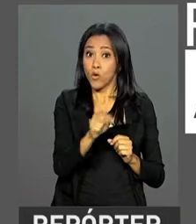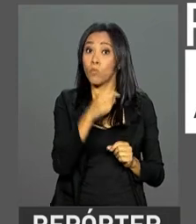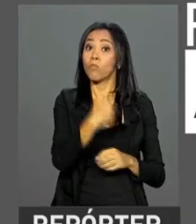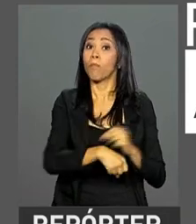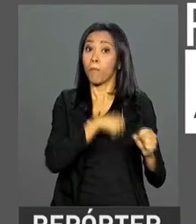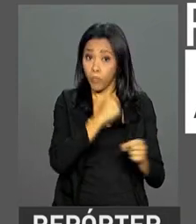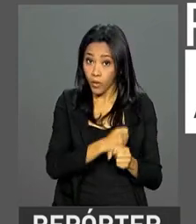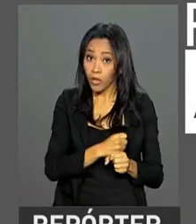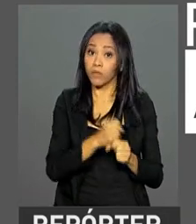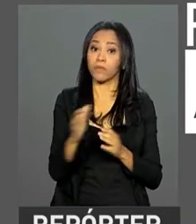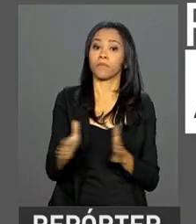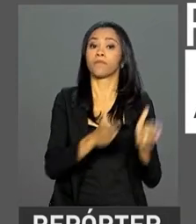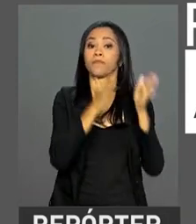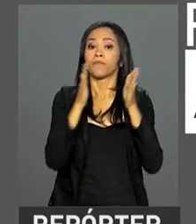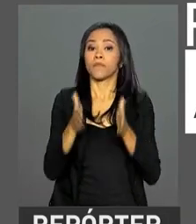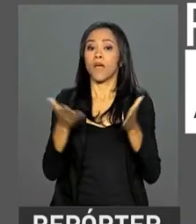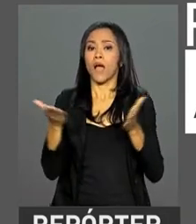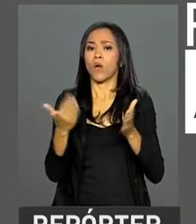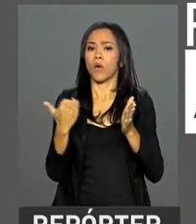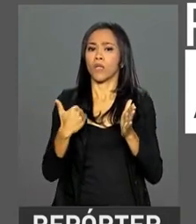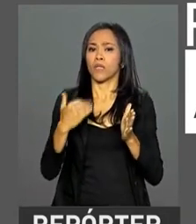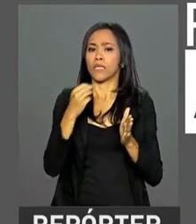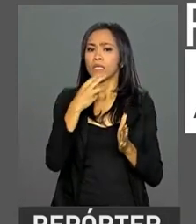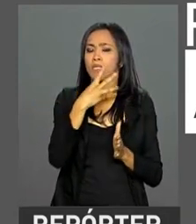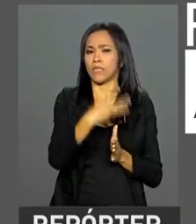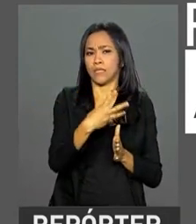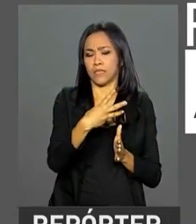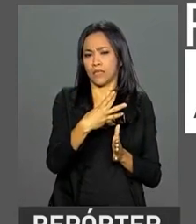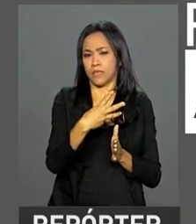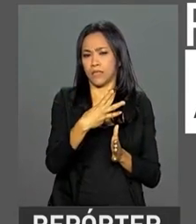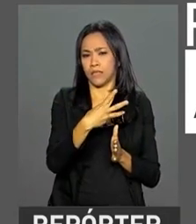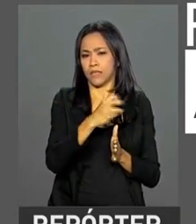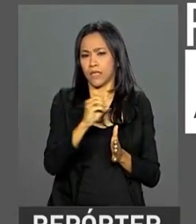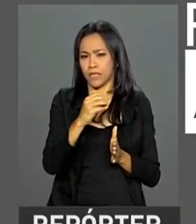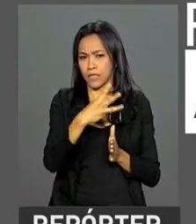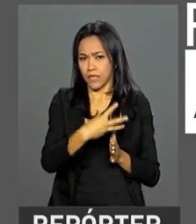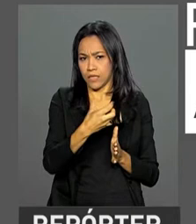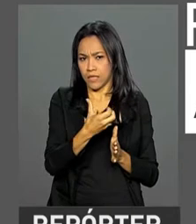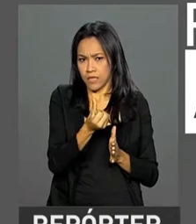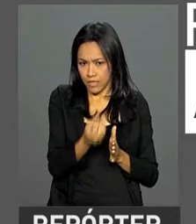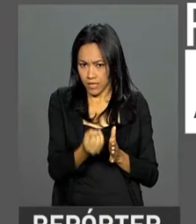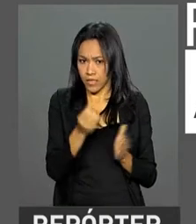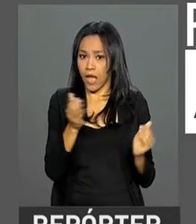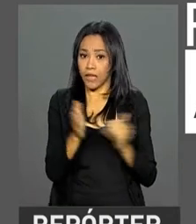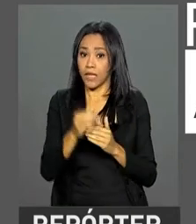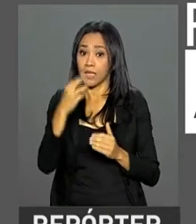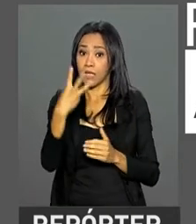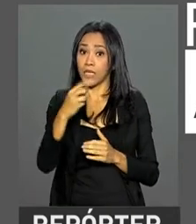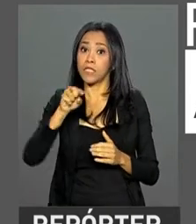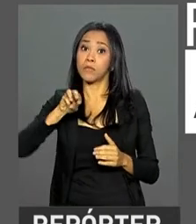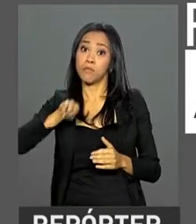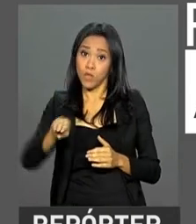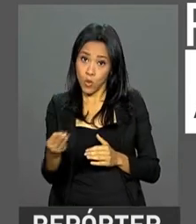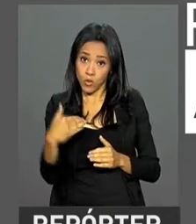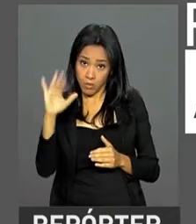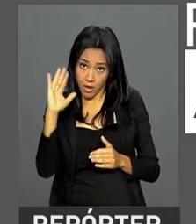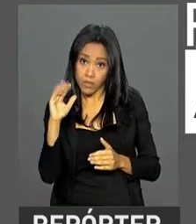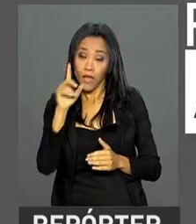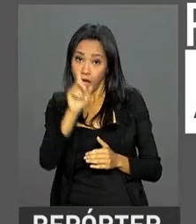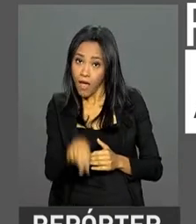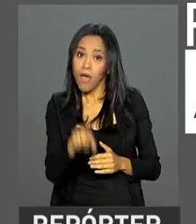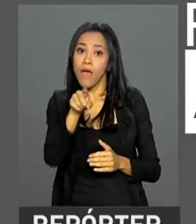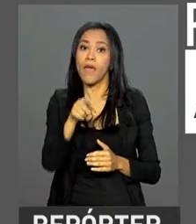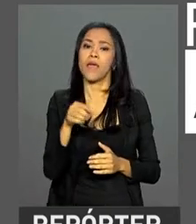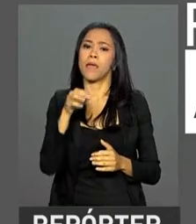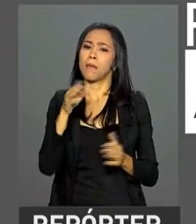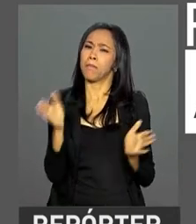ano já as que têm faturamento entre 360 mil e três milhões e seiscentos mil reais são consideradas